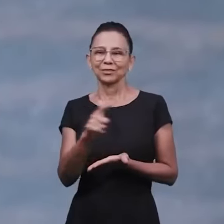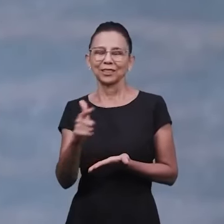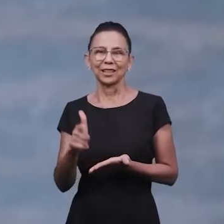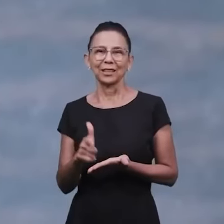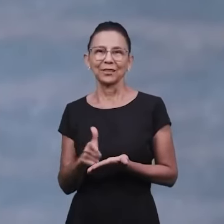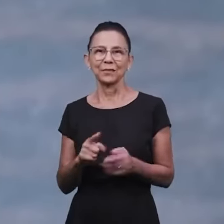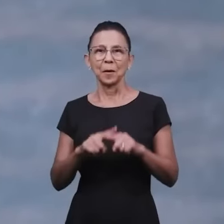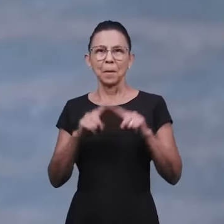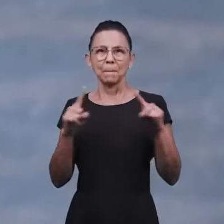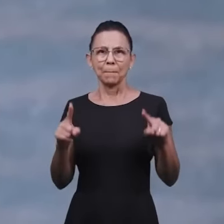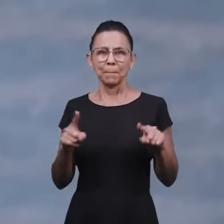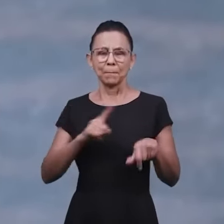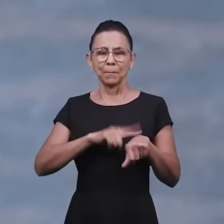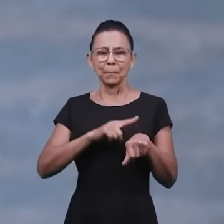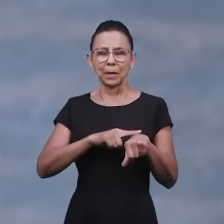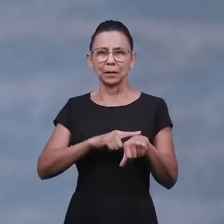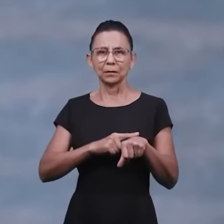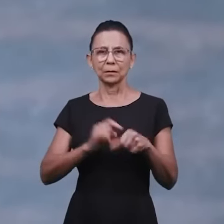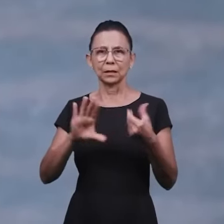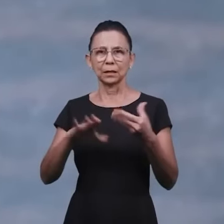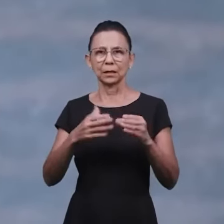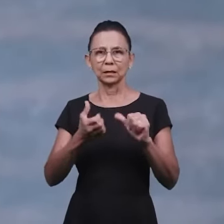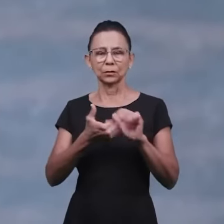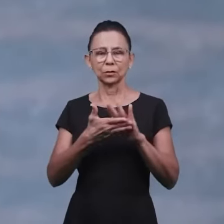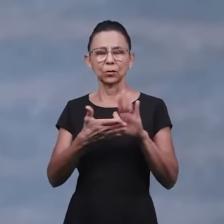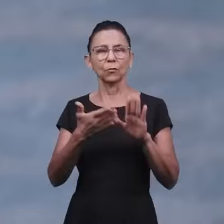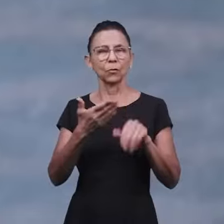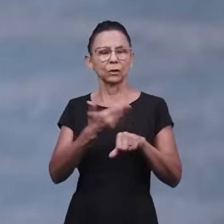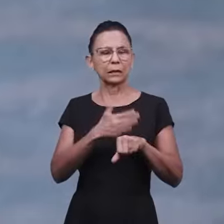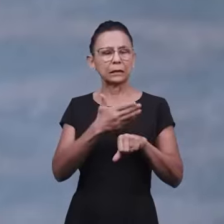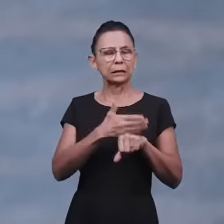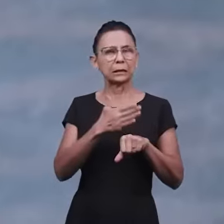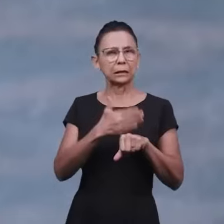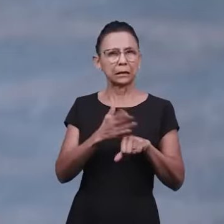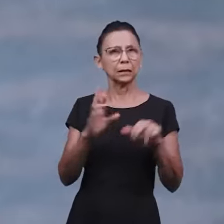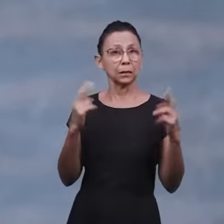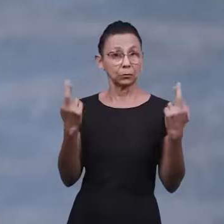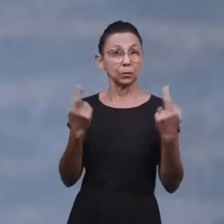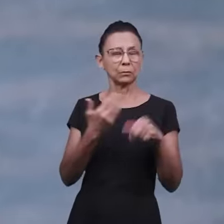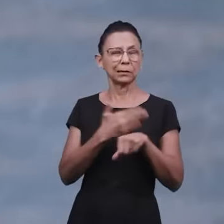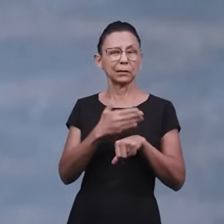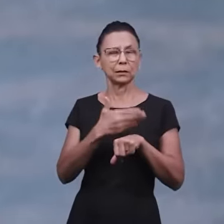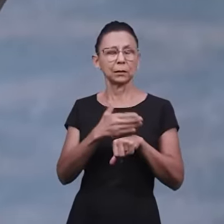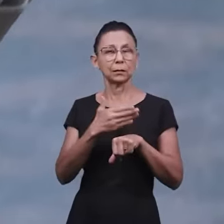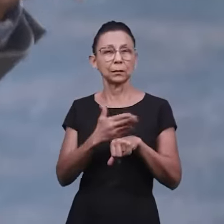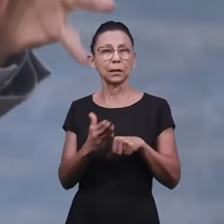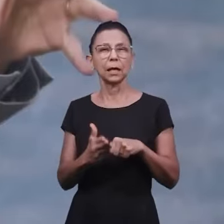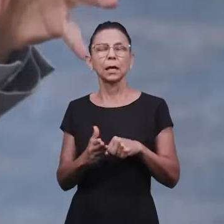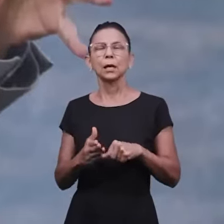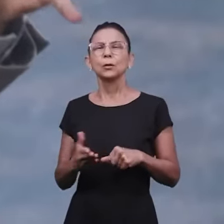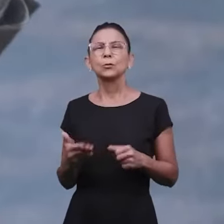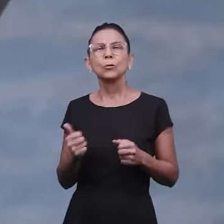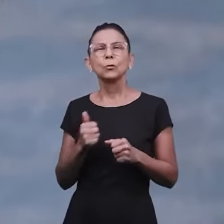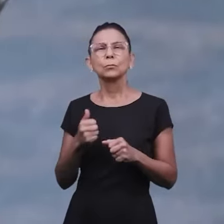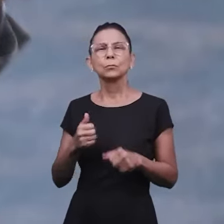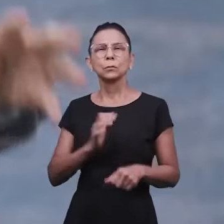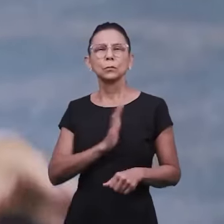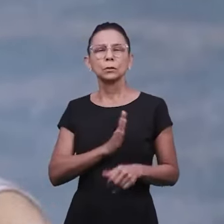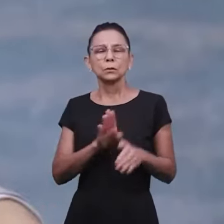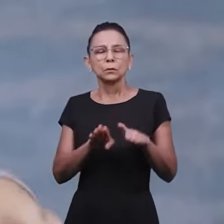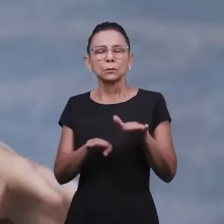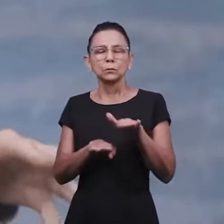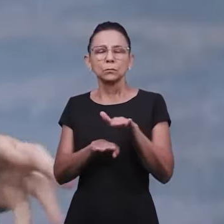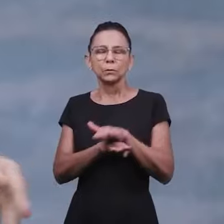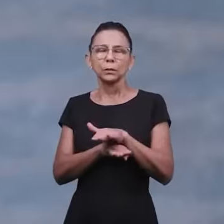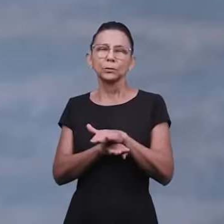altura assim no céu, elas como se elas explodiam, né? E aquele azeite caía sobre a igreja, e aquilo ungia a